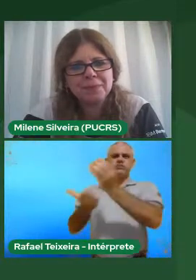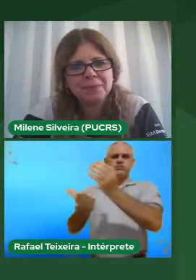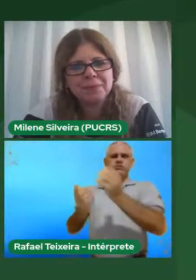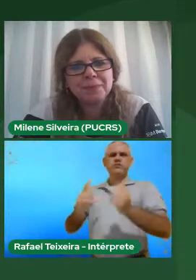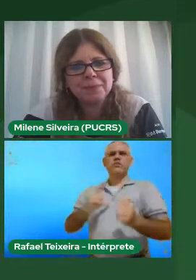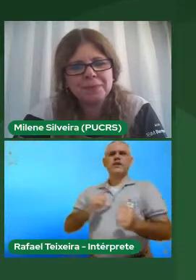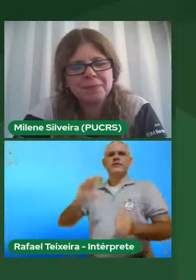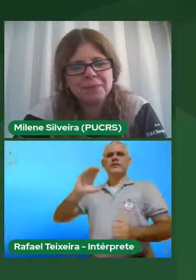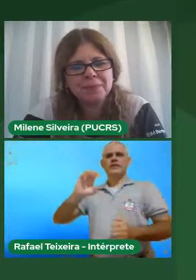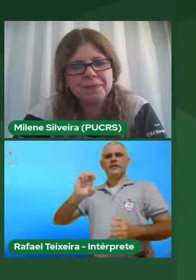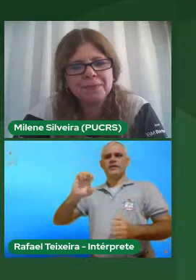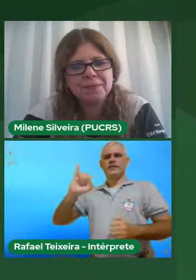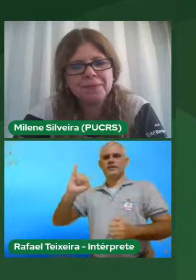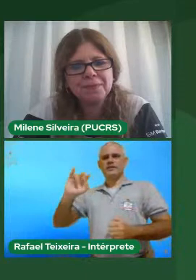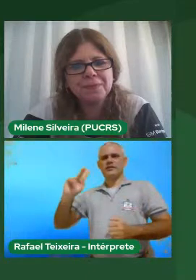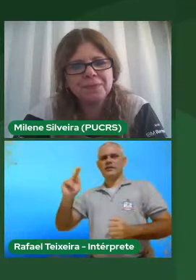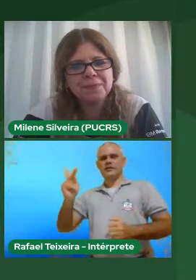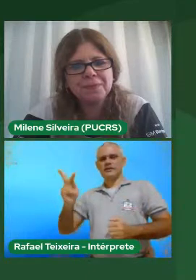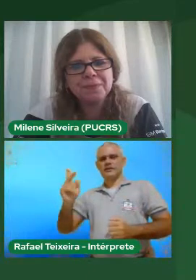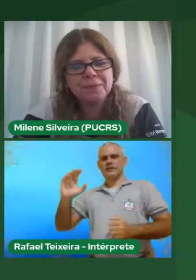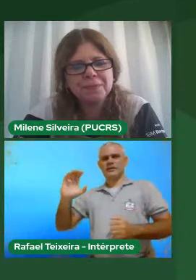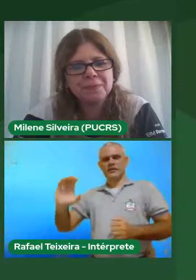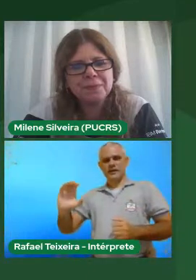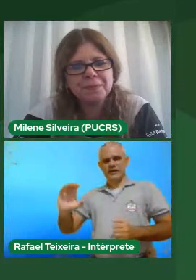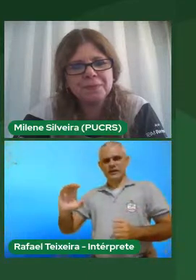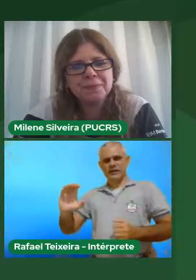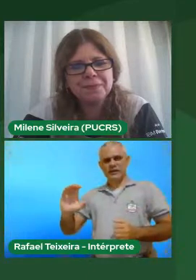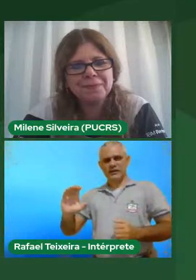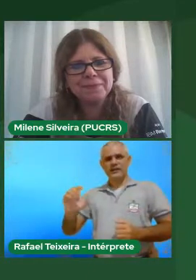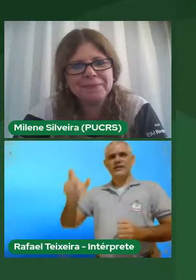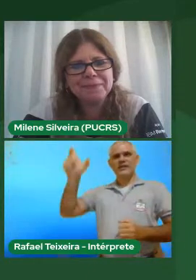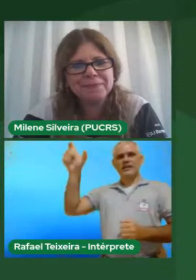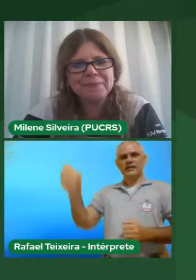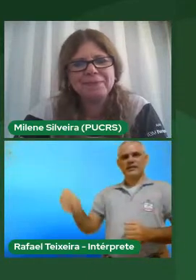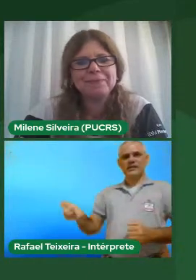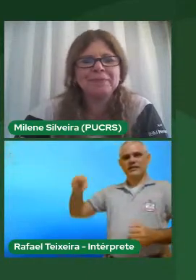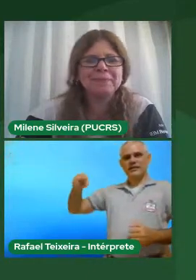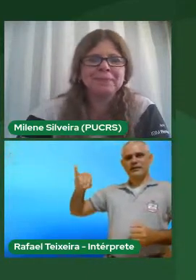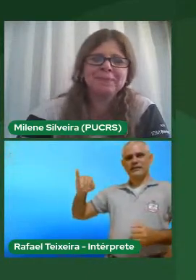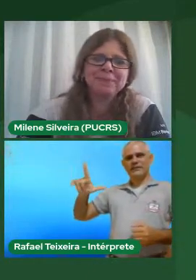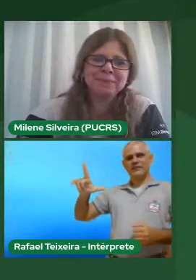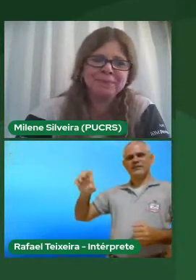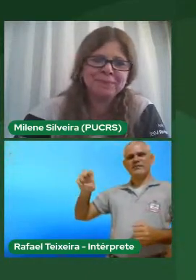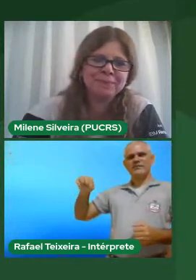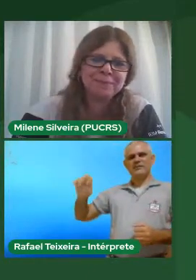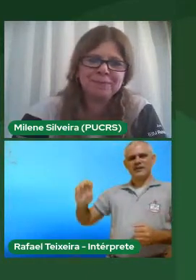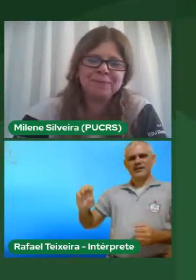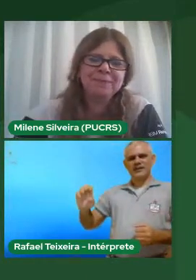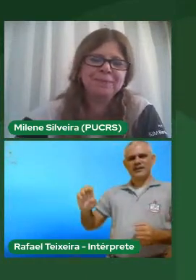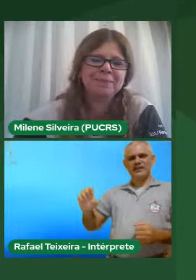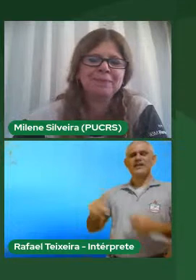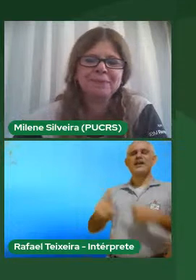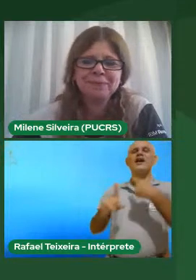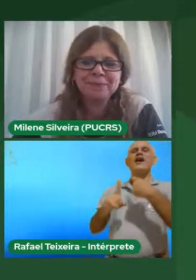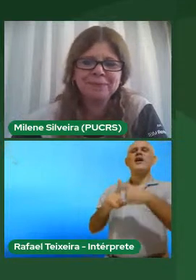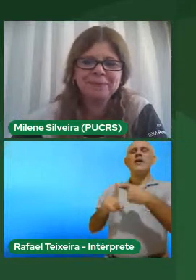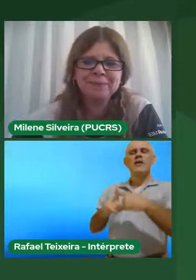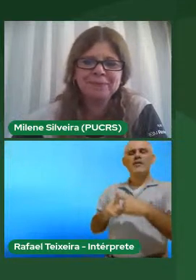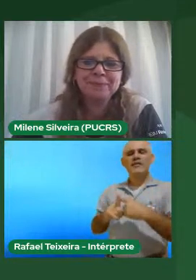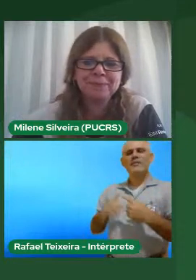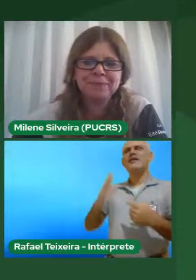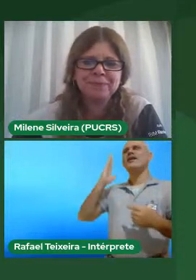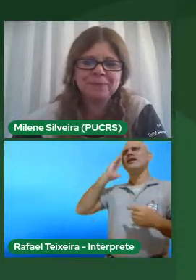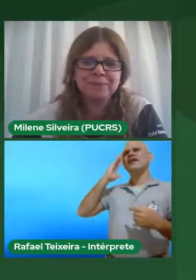CEIC de Atuação de Destaque a Milene Selbach Silveira, na certeza que continuará sendo uma